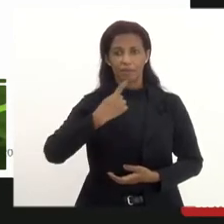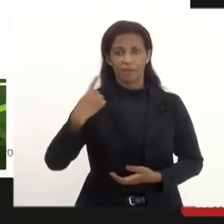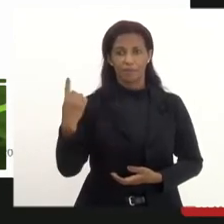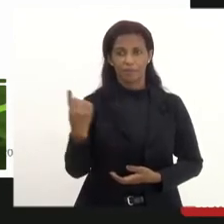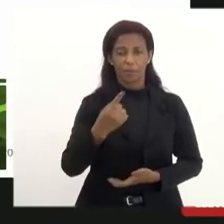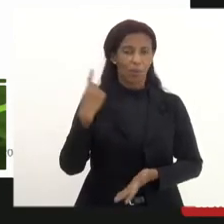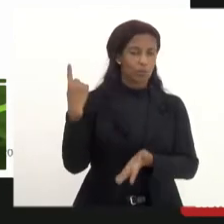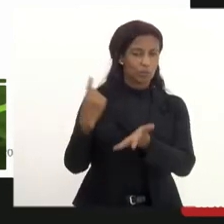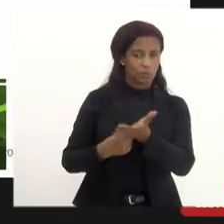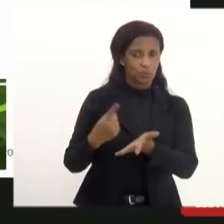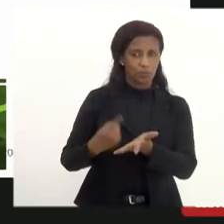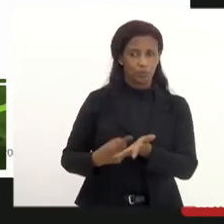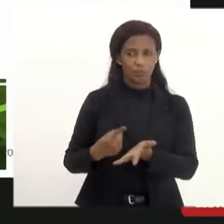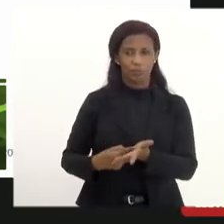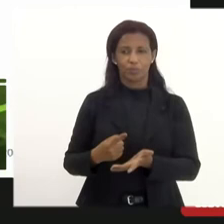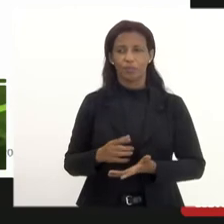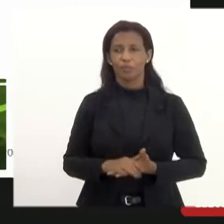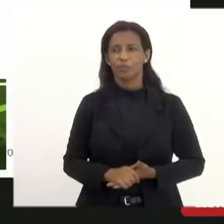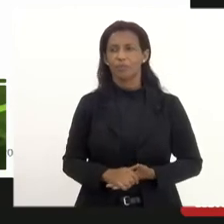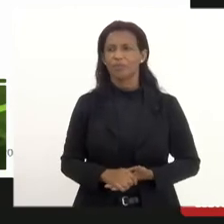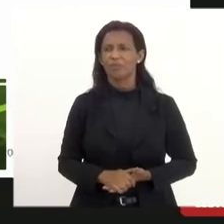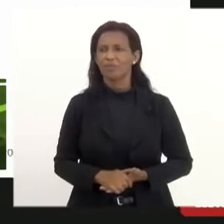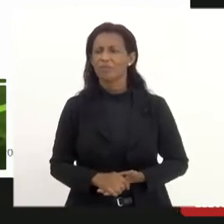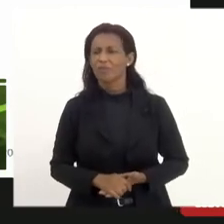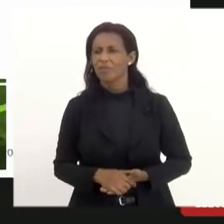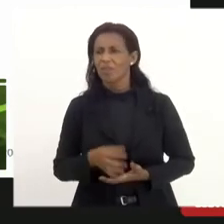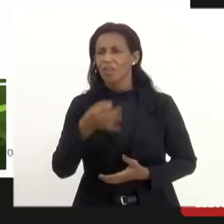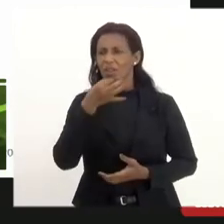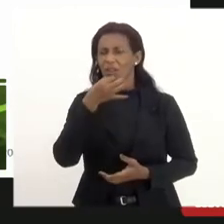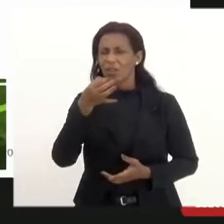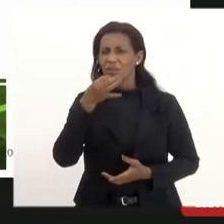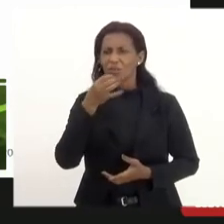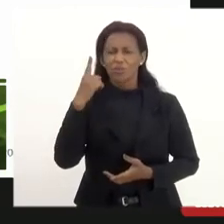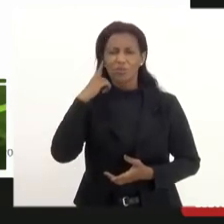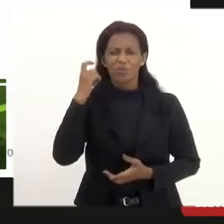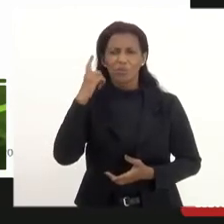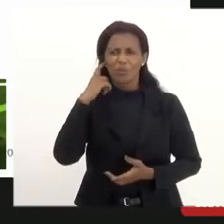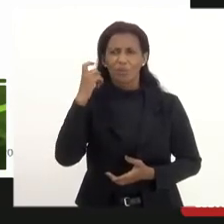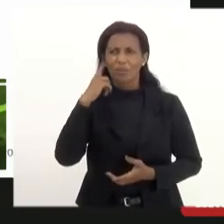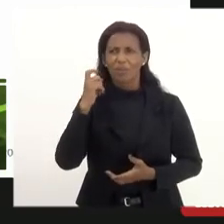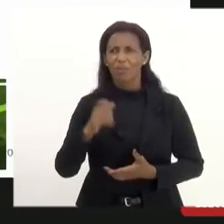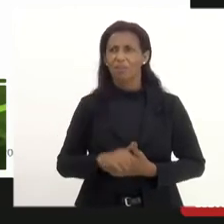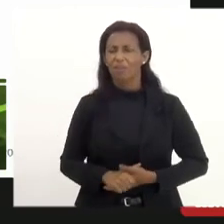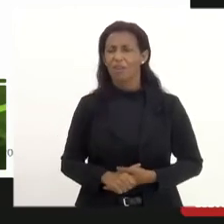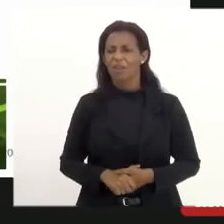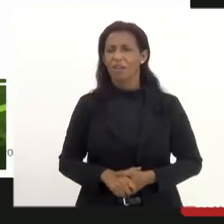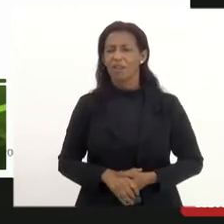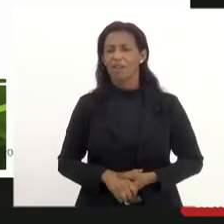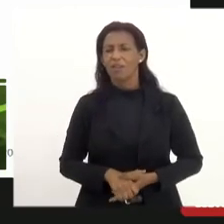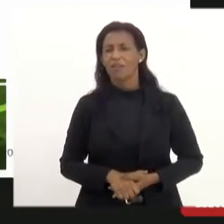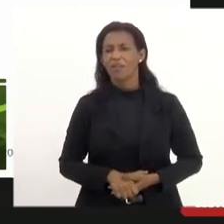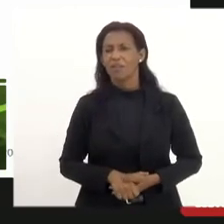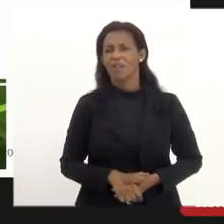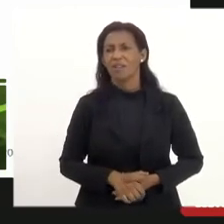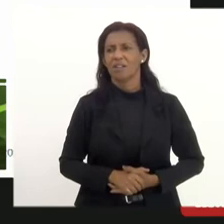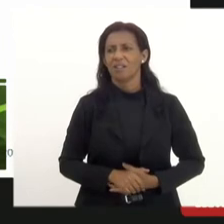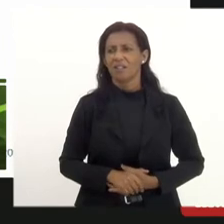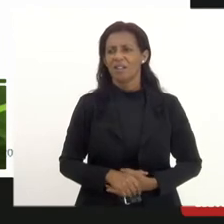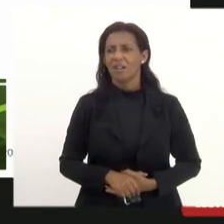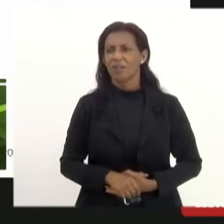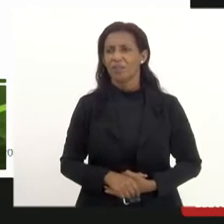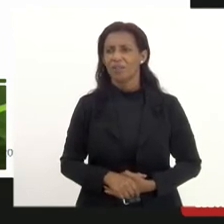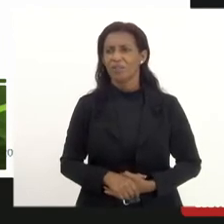O nosso compromisso... Eu estou ouvindo um ruído de fundo, vocês estão ouvindo também? Tem hora que está...